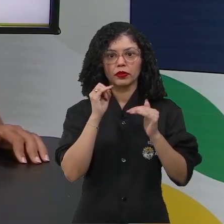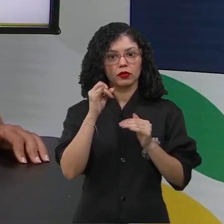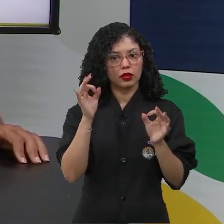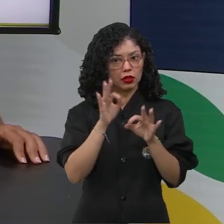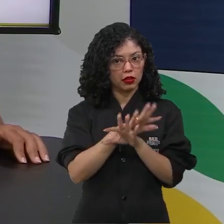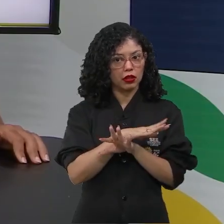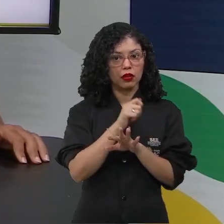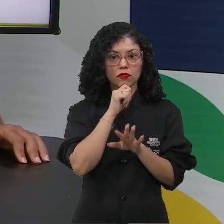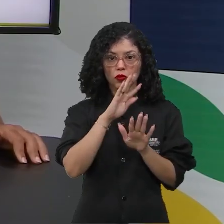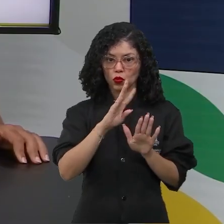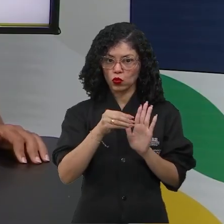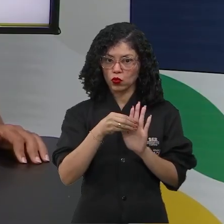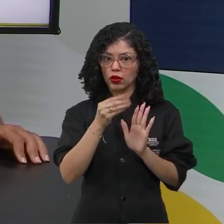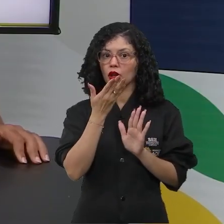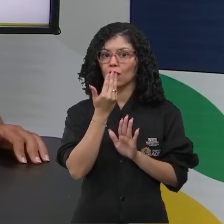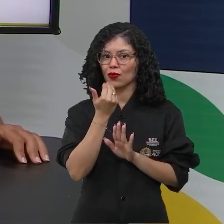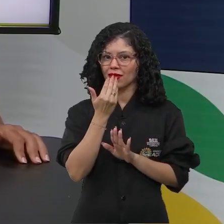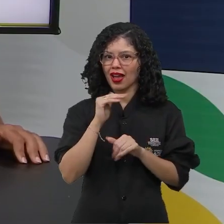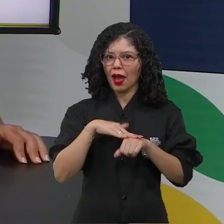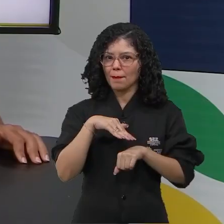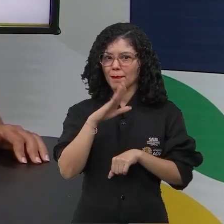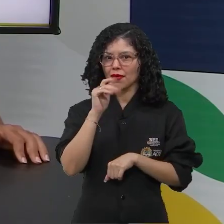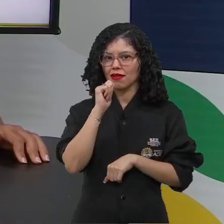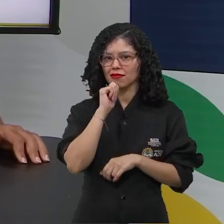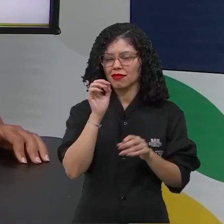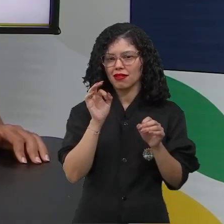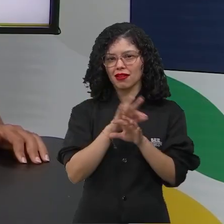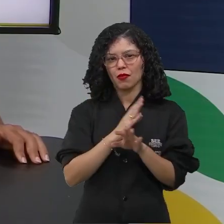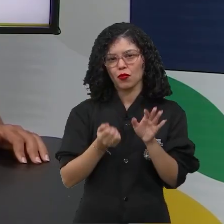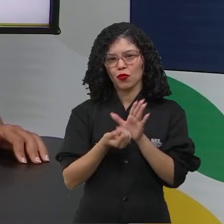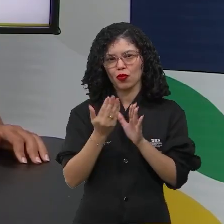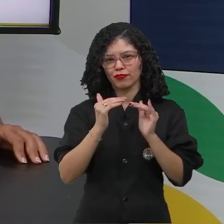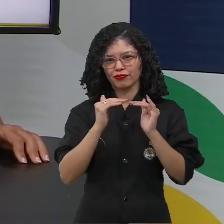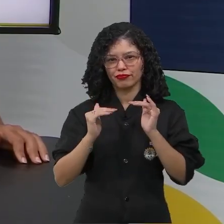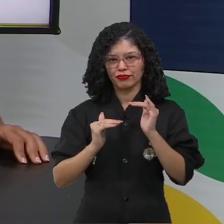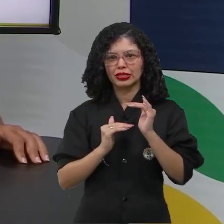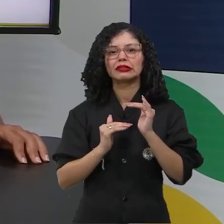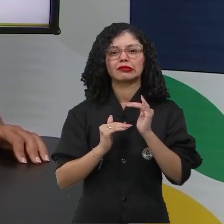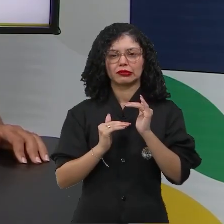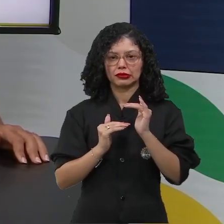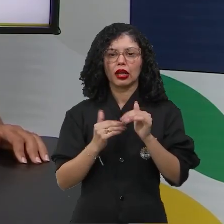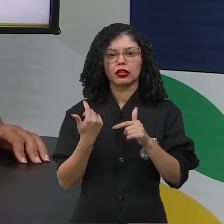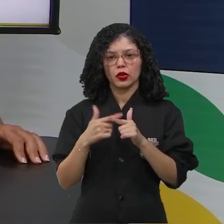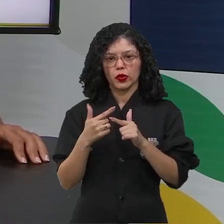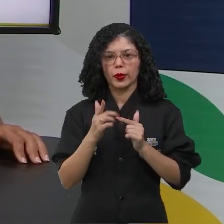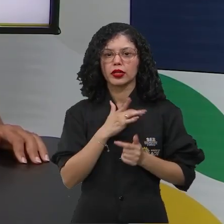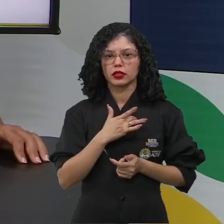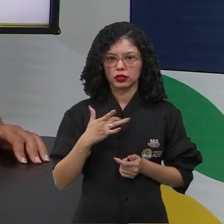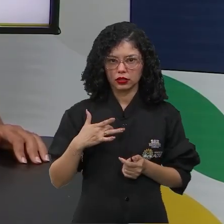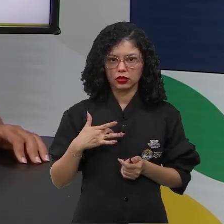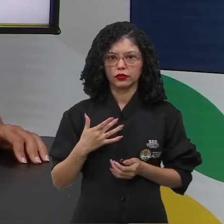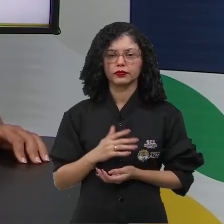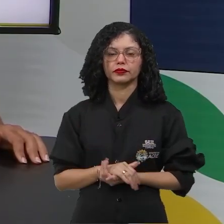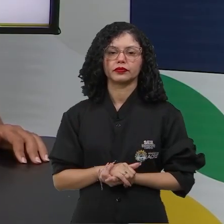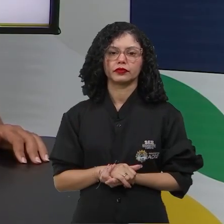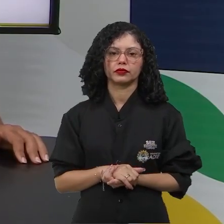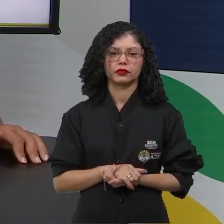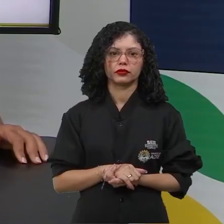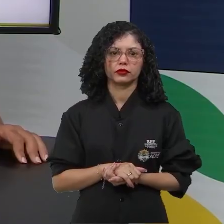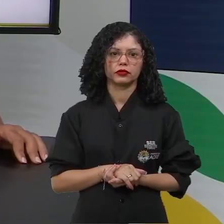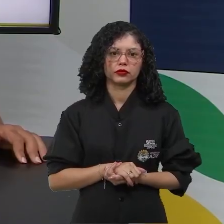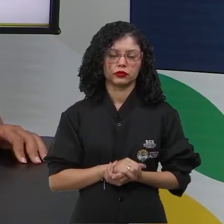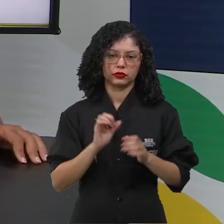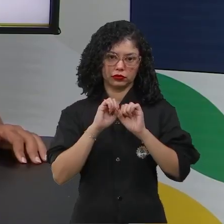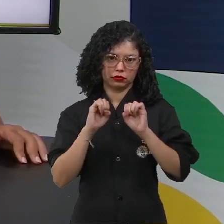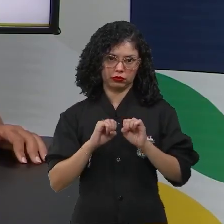acaba colocando nutriente demais, você já vai estar gerando um desequilíbrio. Por isso que pode ser prejudicial ao